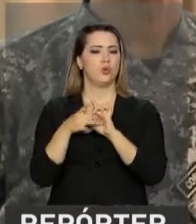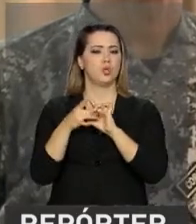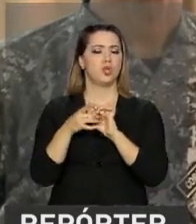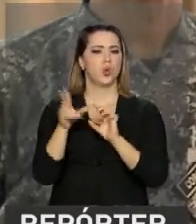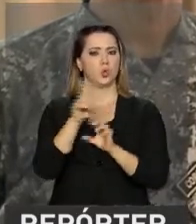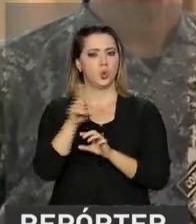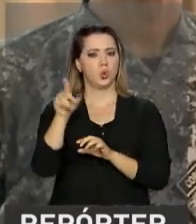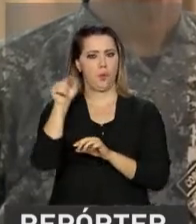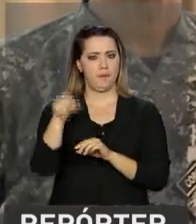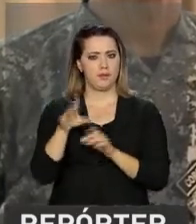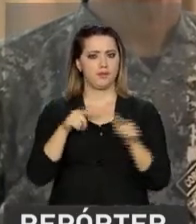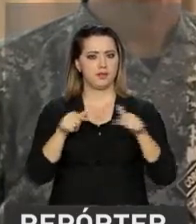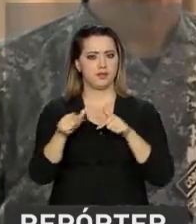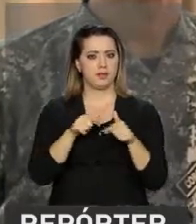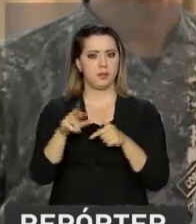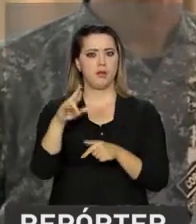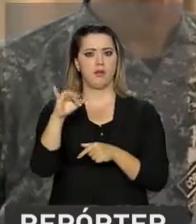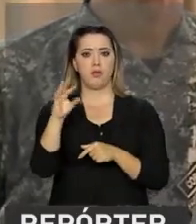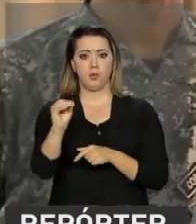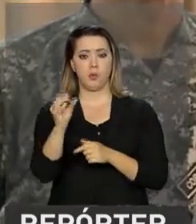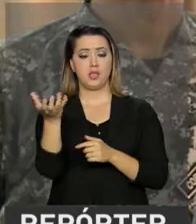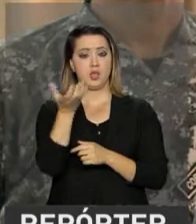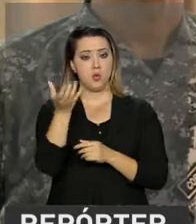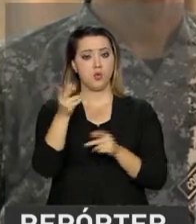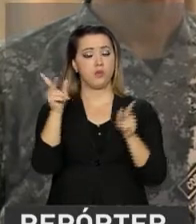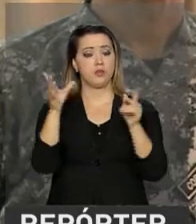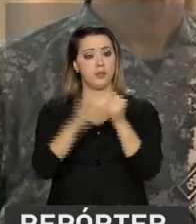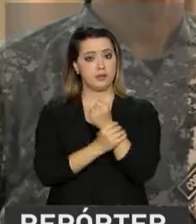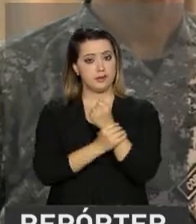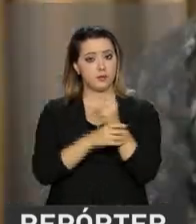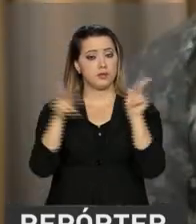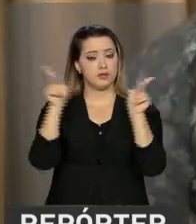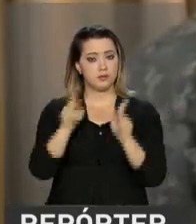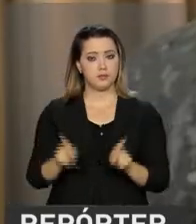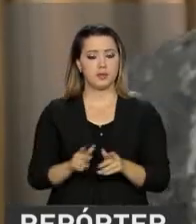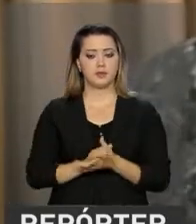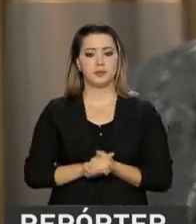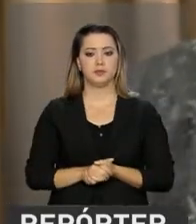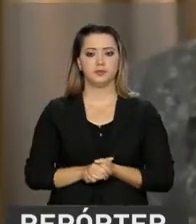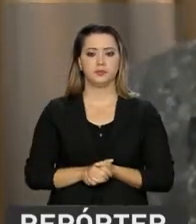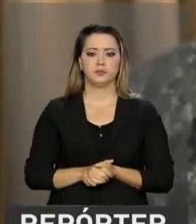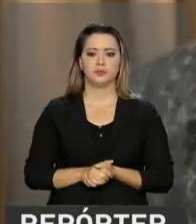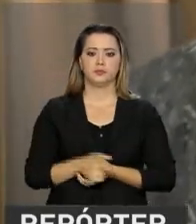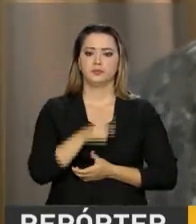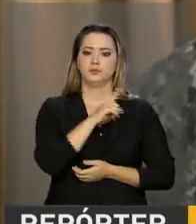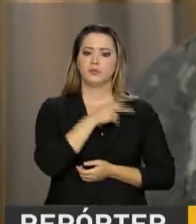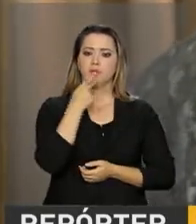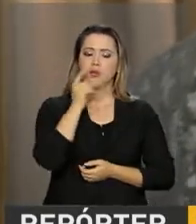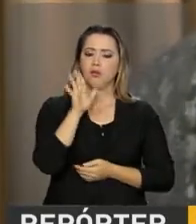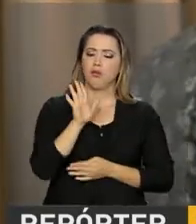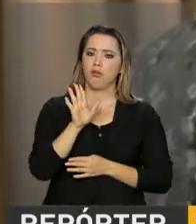dessa operação o rio é segurança e paz internacional